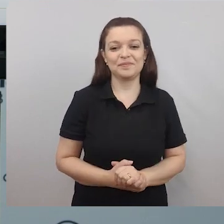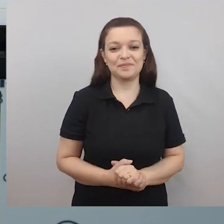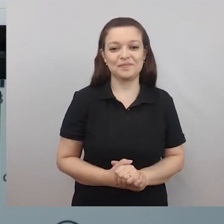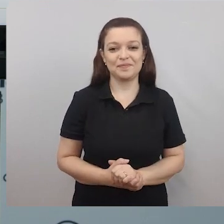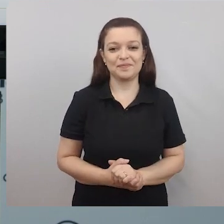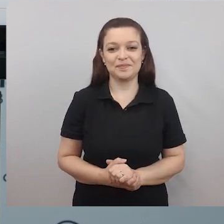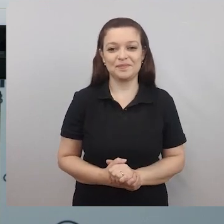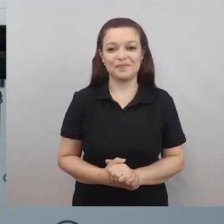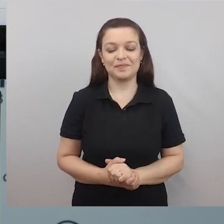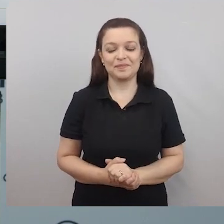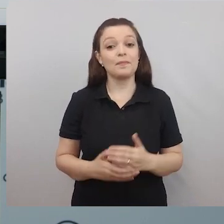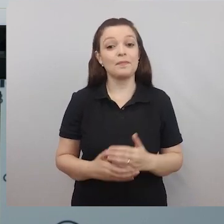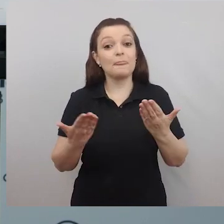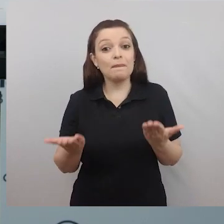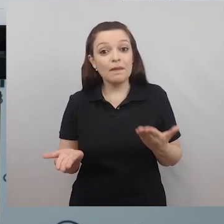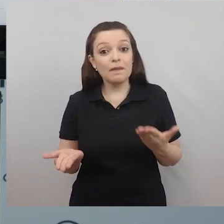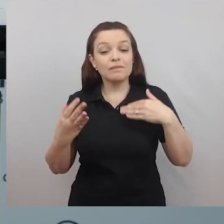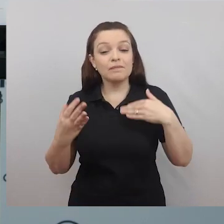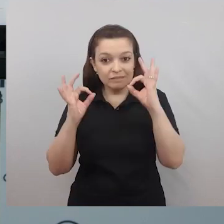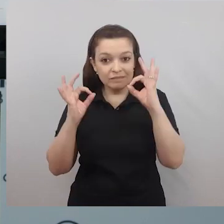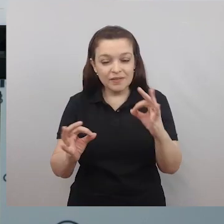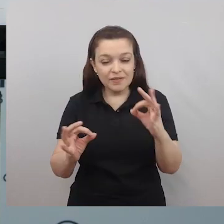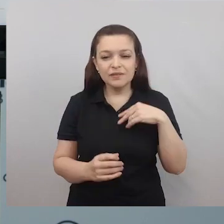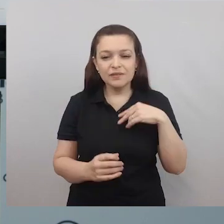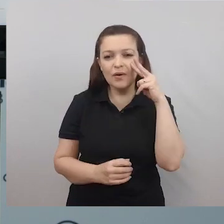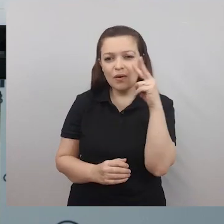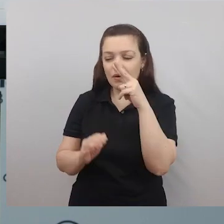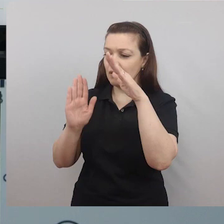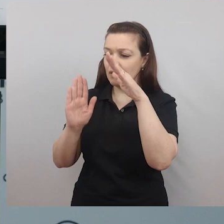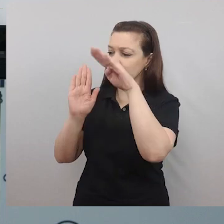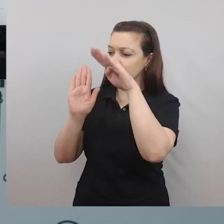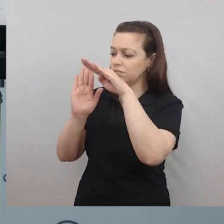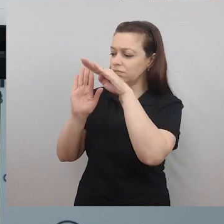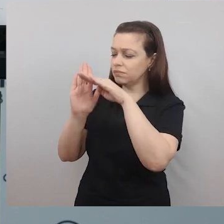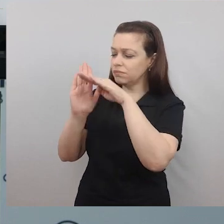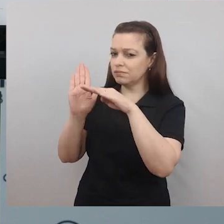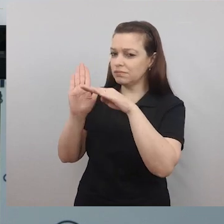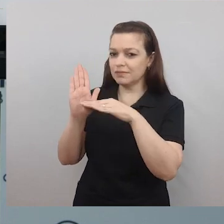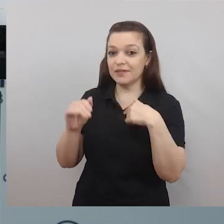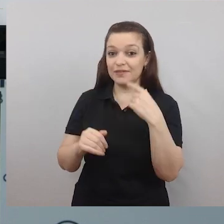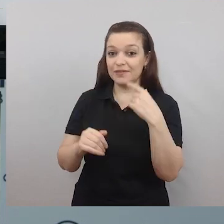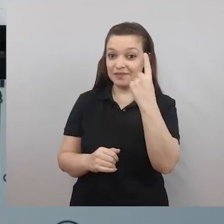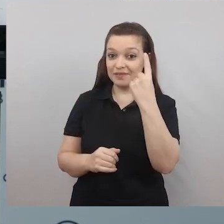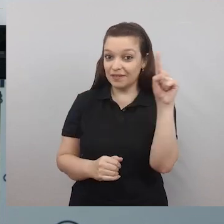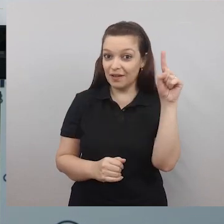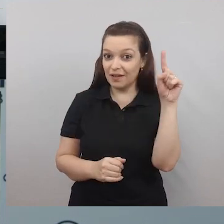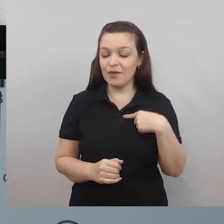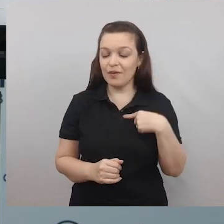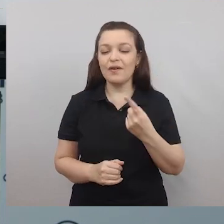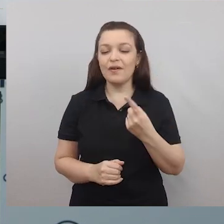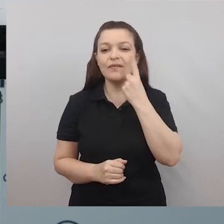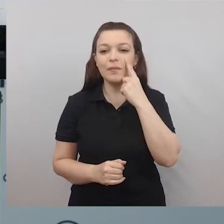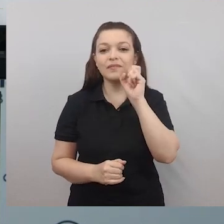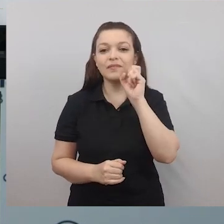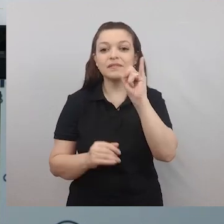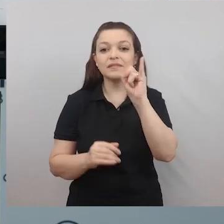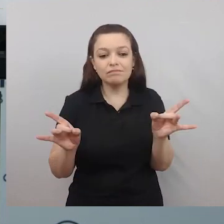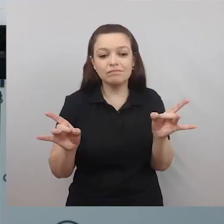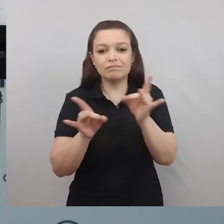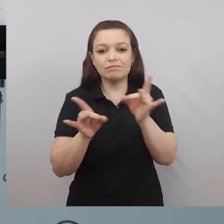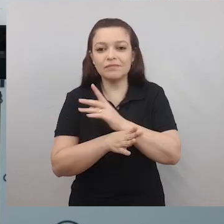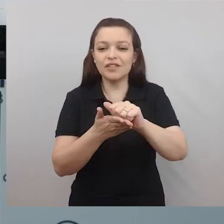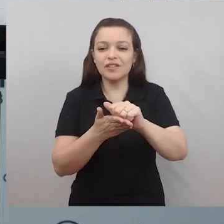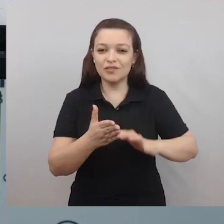Certo? Vamos então para nossa rotina final. Vamos ver se completamos aí todas as atividades